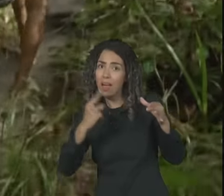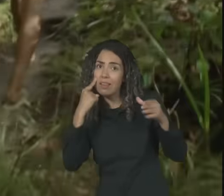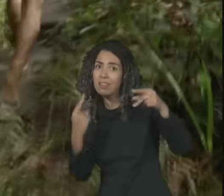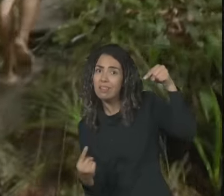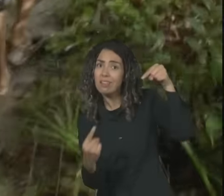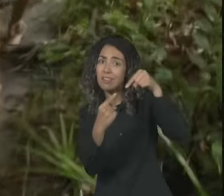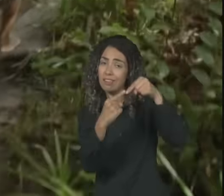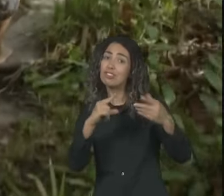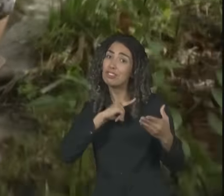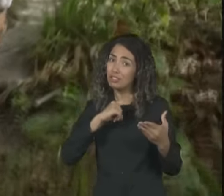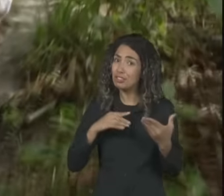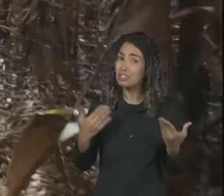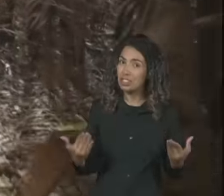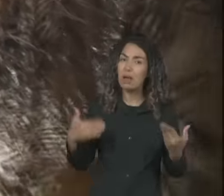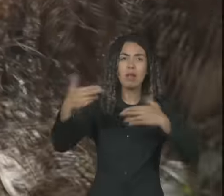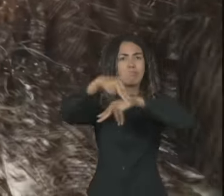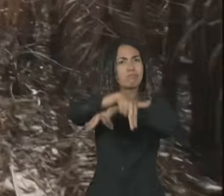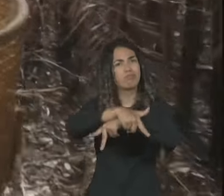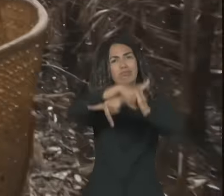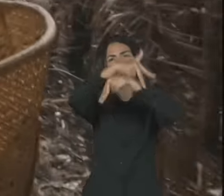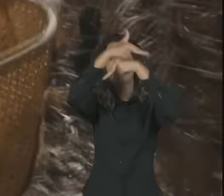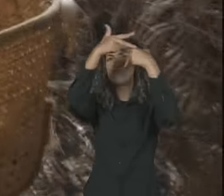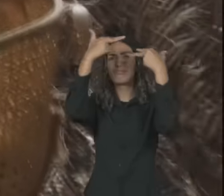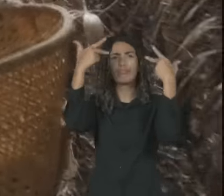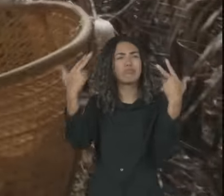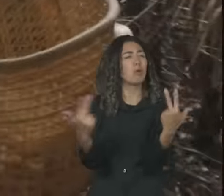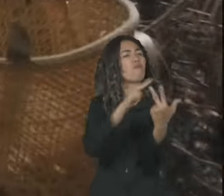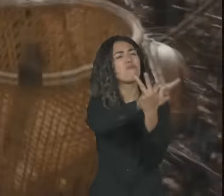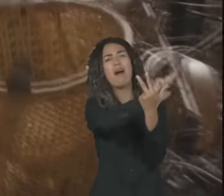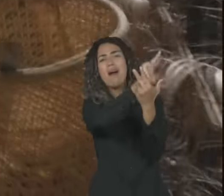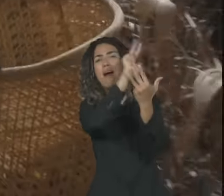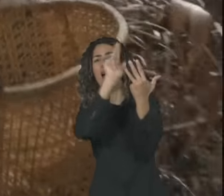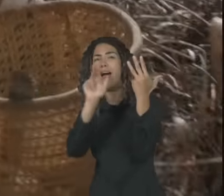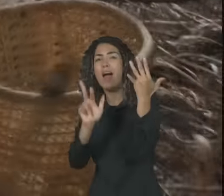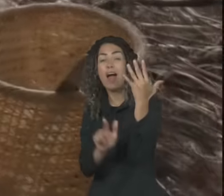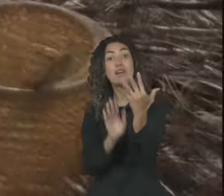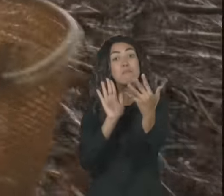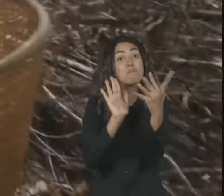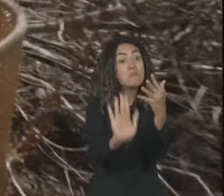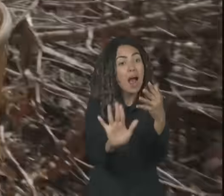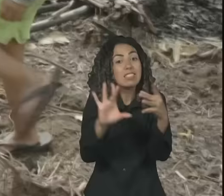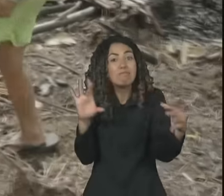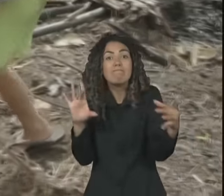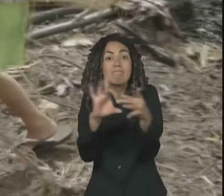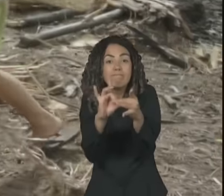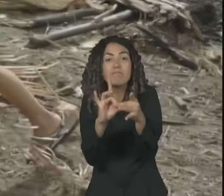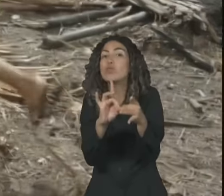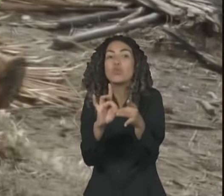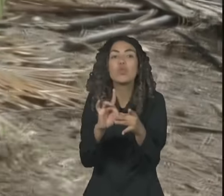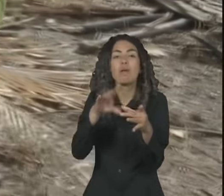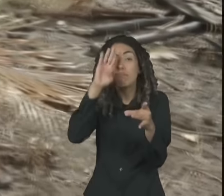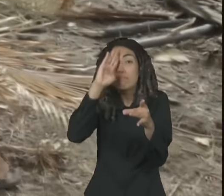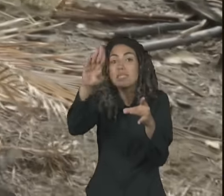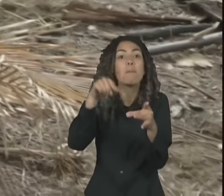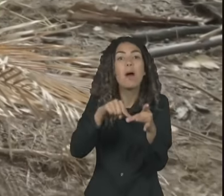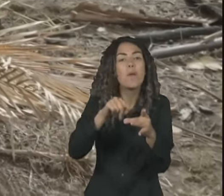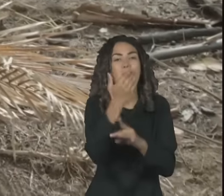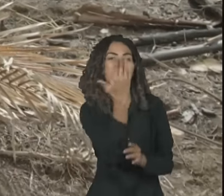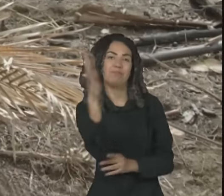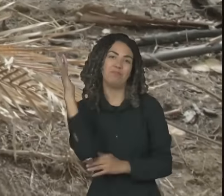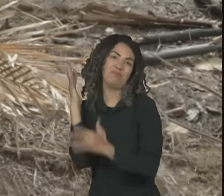Diferentes etnias retratadas, em comum a conexão com o meio ambiente. Uma criança,